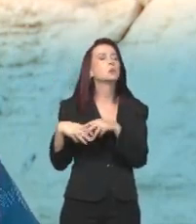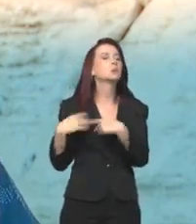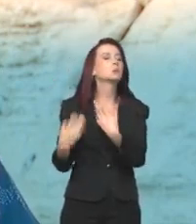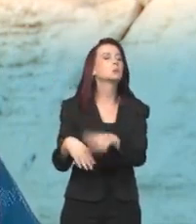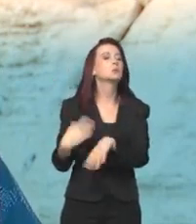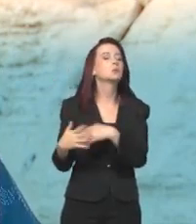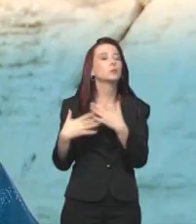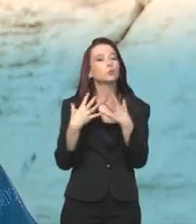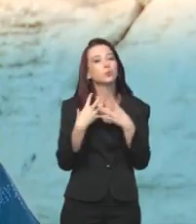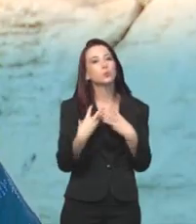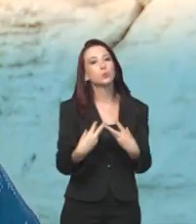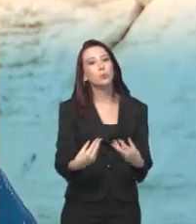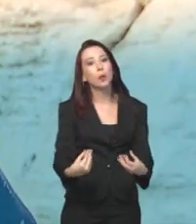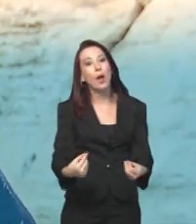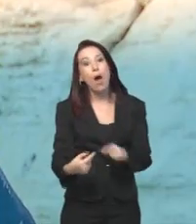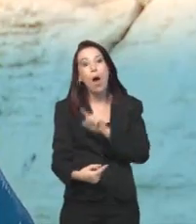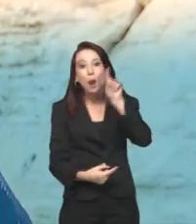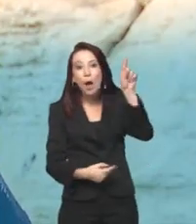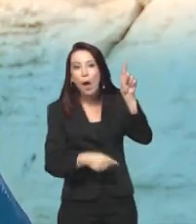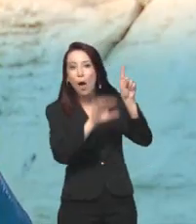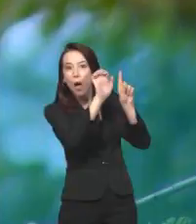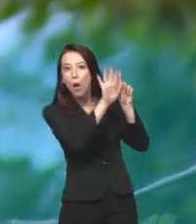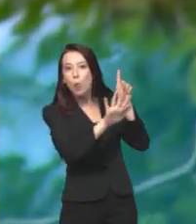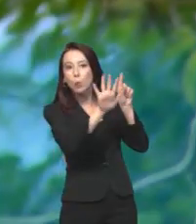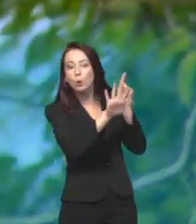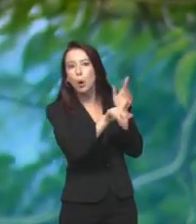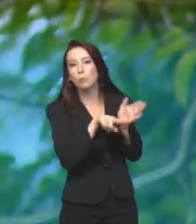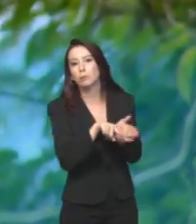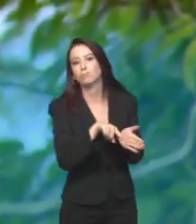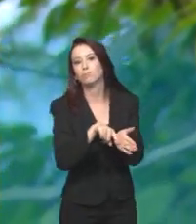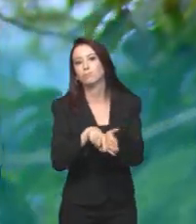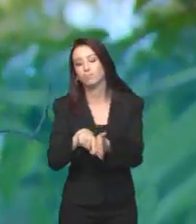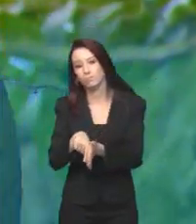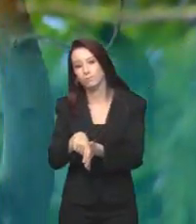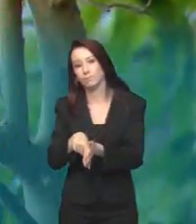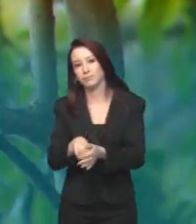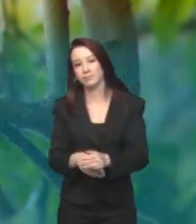um tema de discussão da academia na Europa.